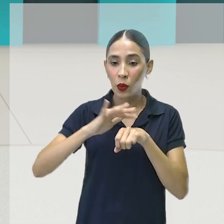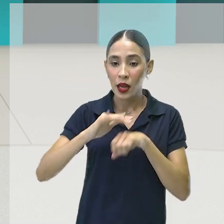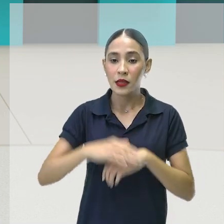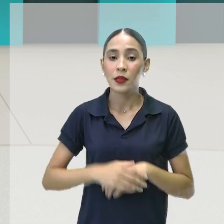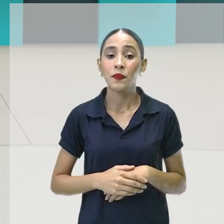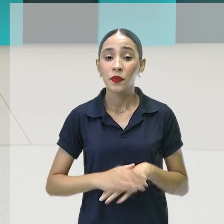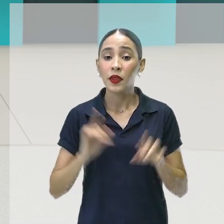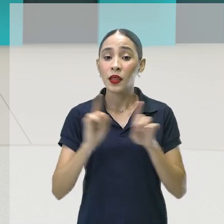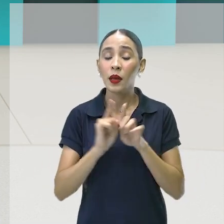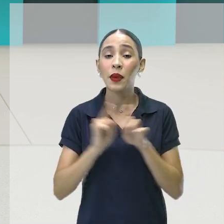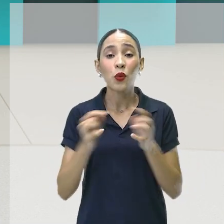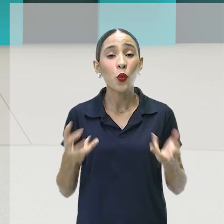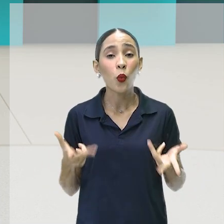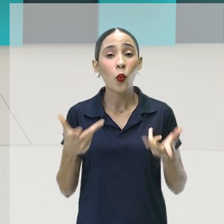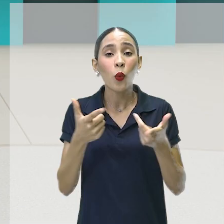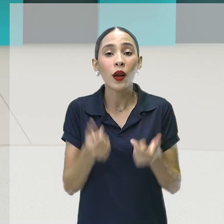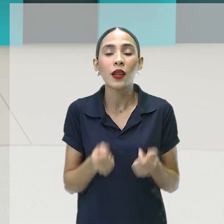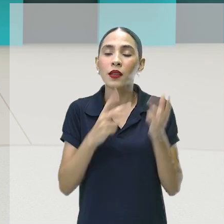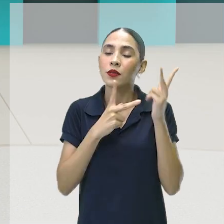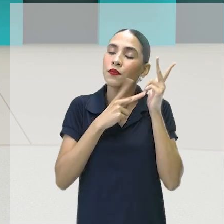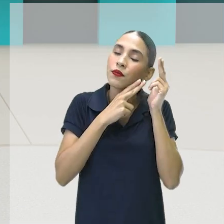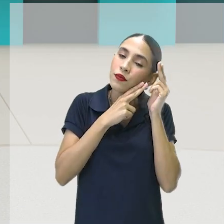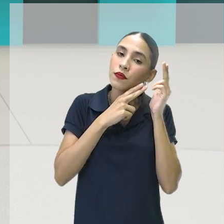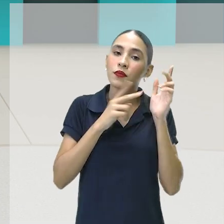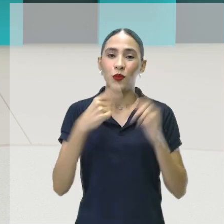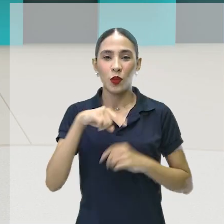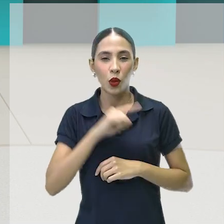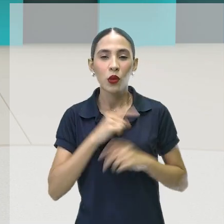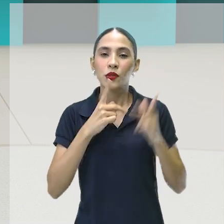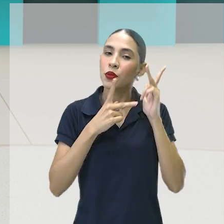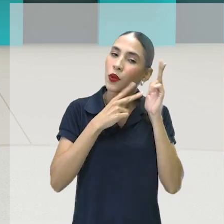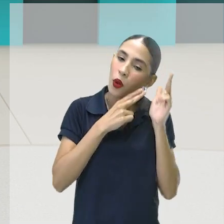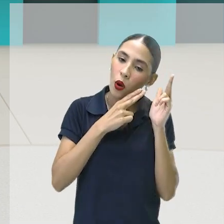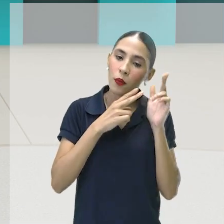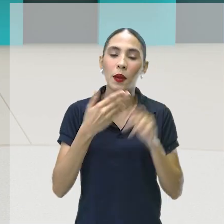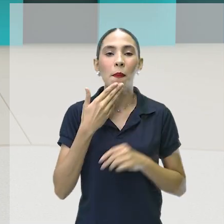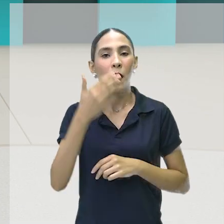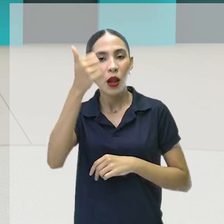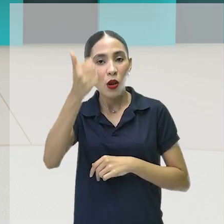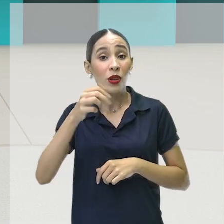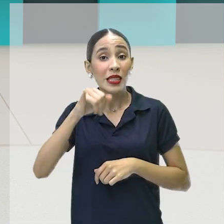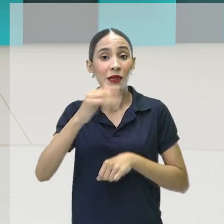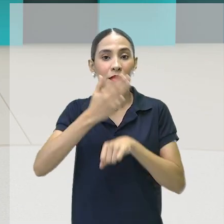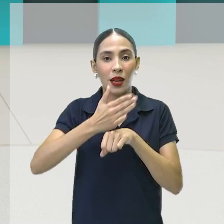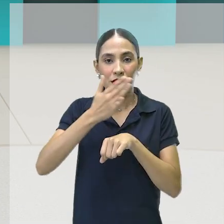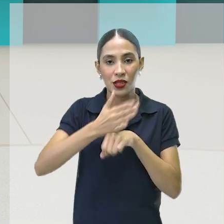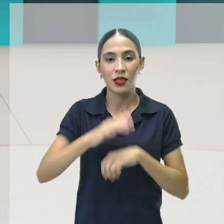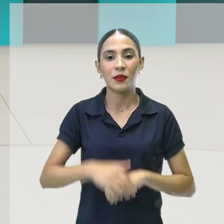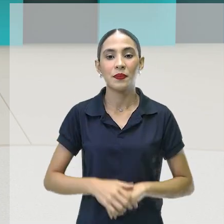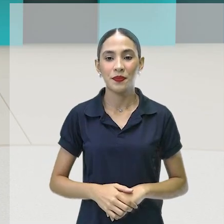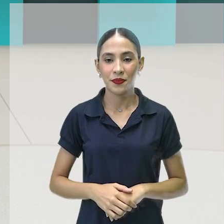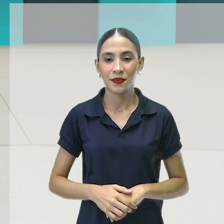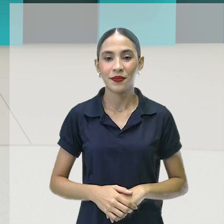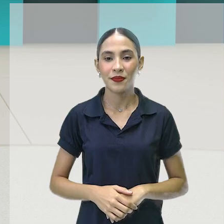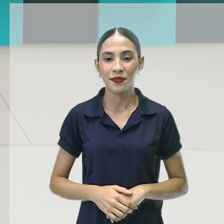doenças. Tem a maior qualidade do sono, a gente dorme melhor quando se exercita.